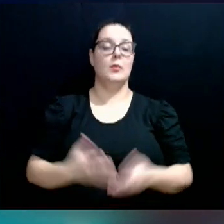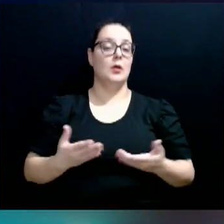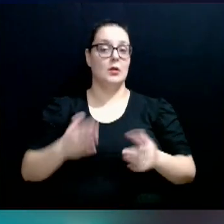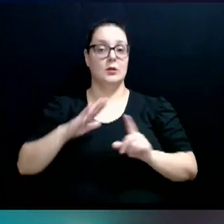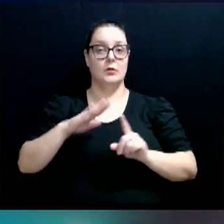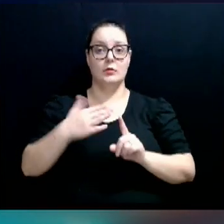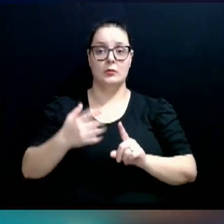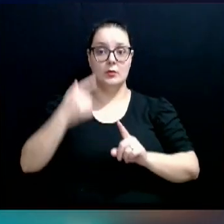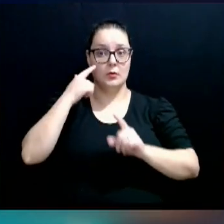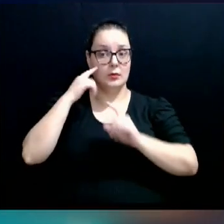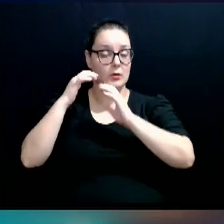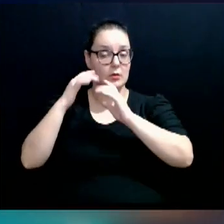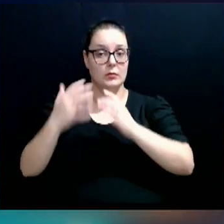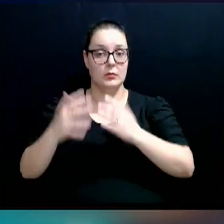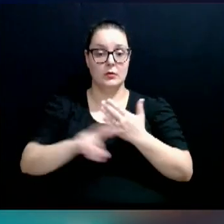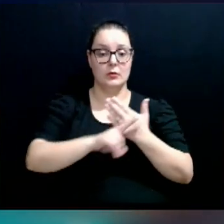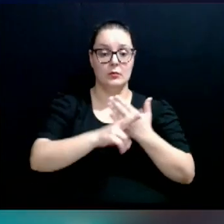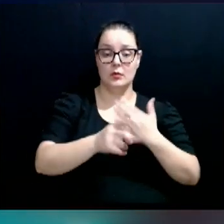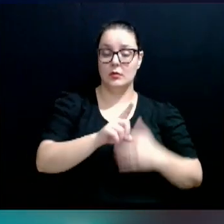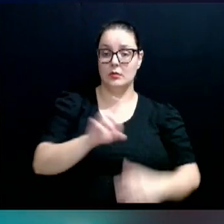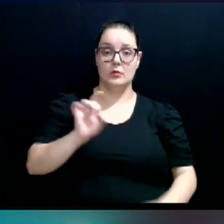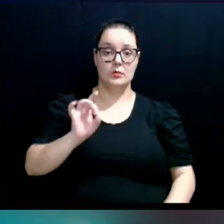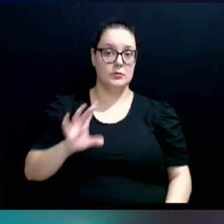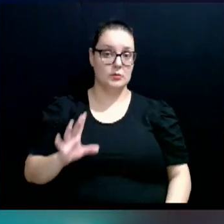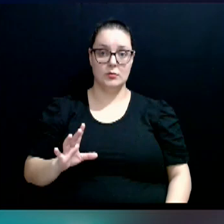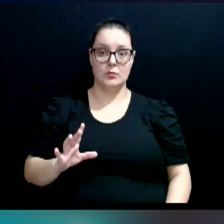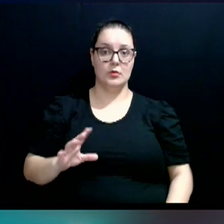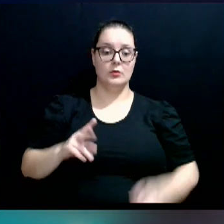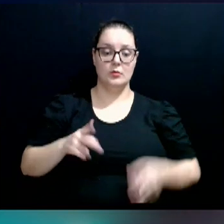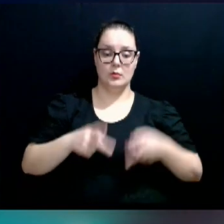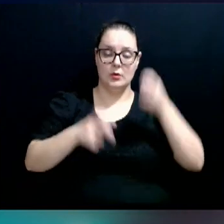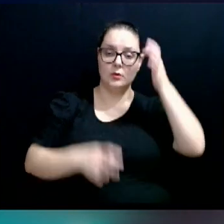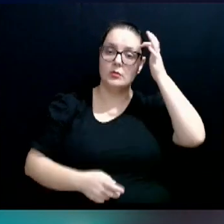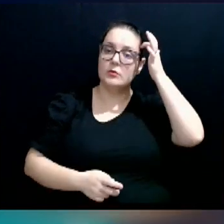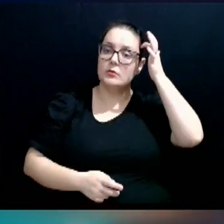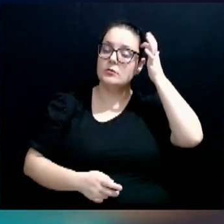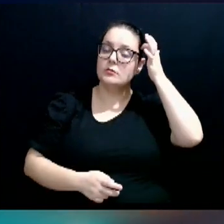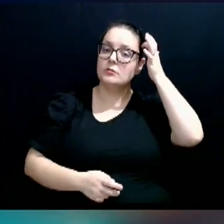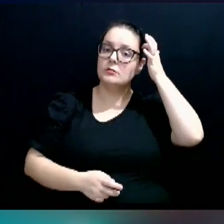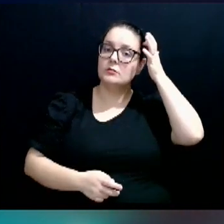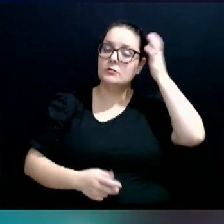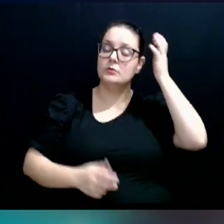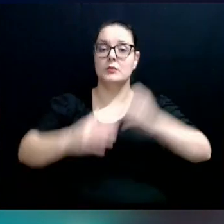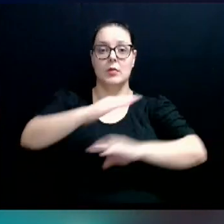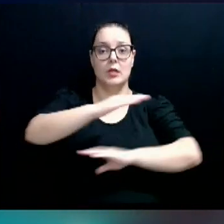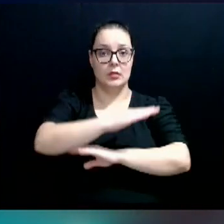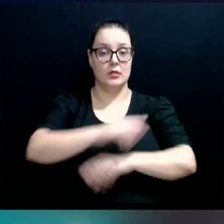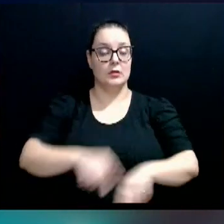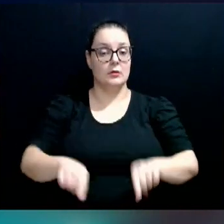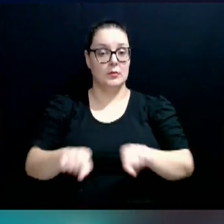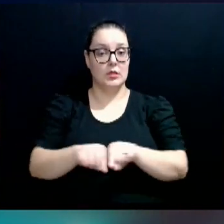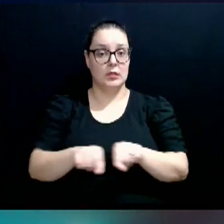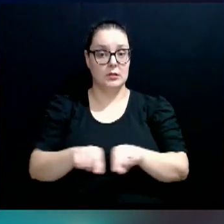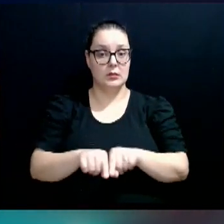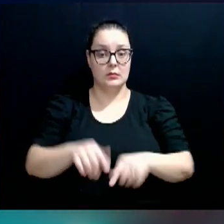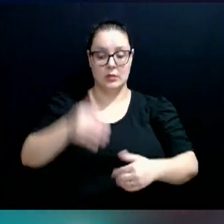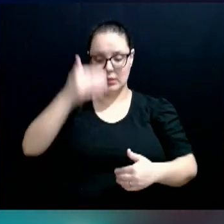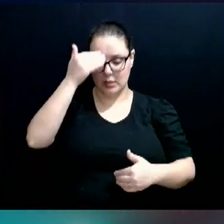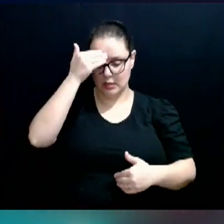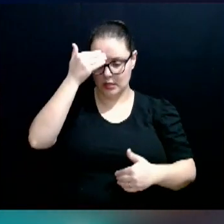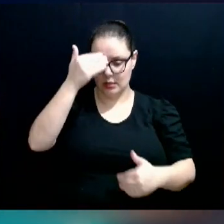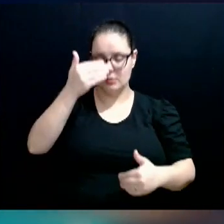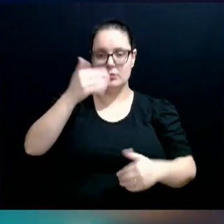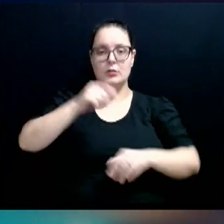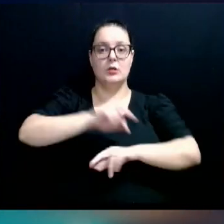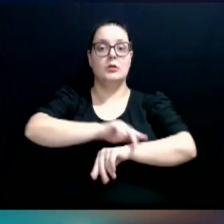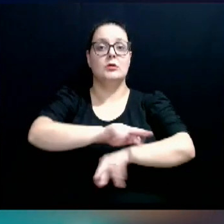não apenas o reconhecimento da Câmara Municipal, mas a gratidão de muitos